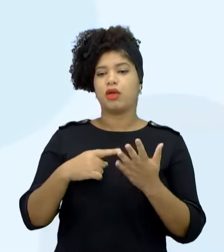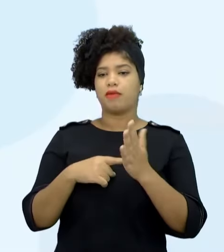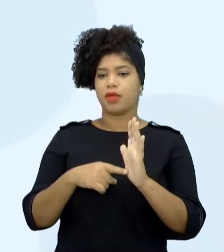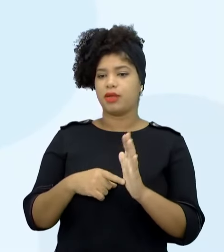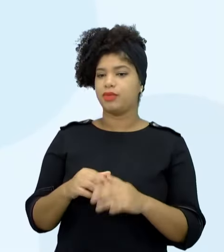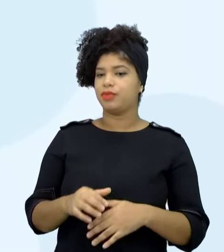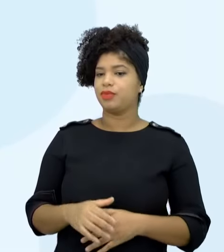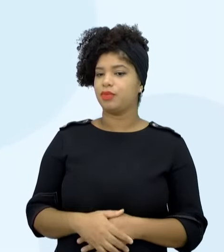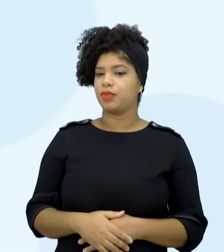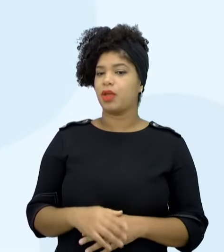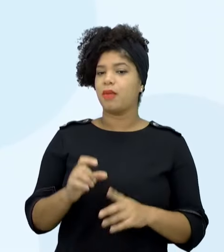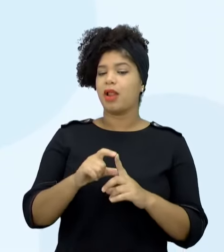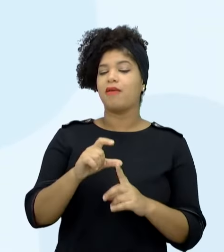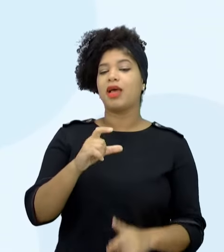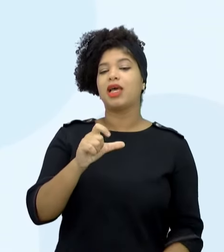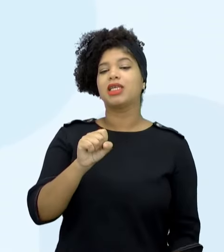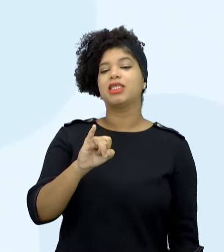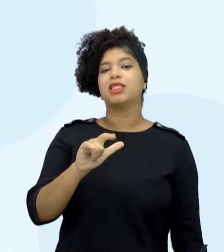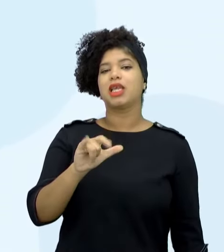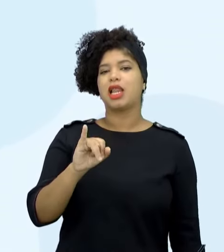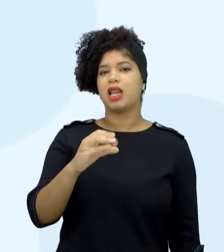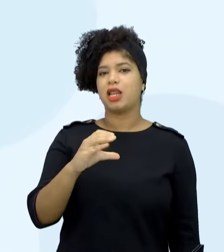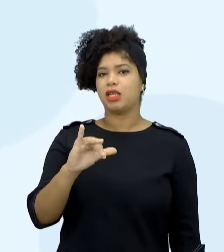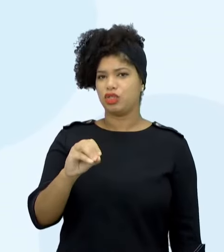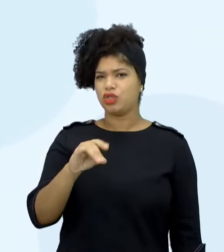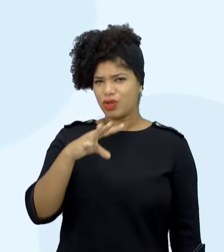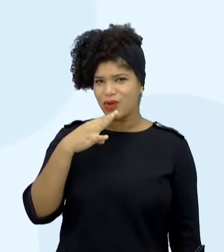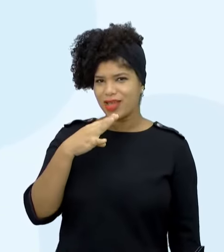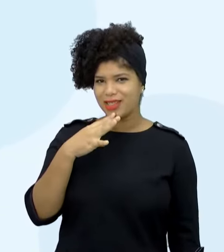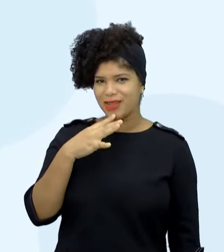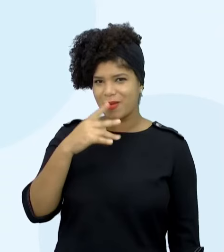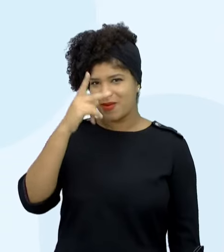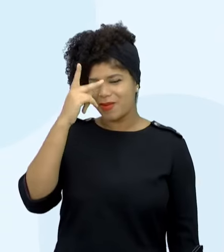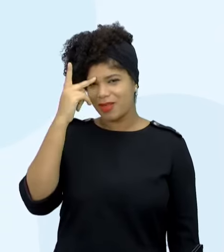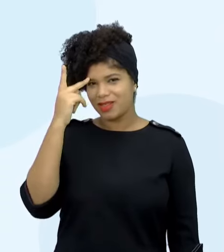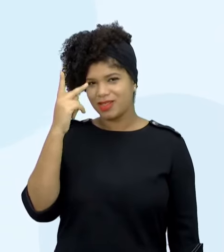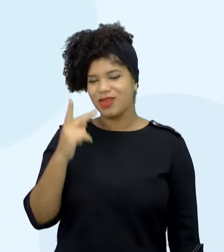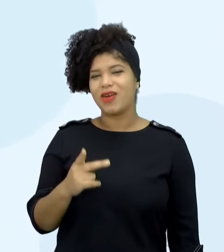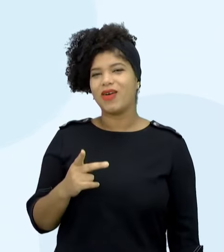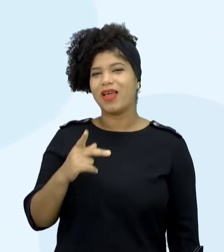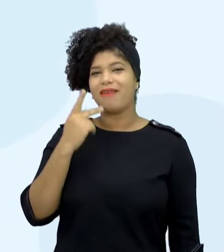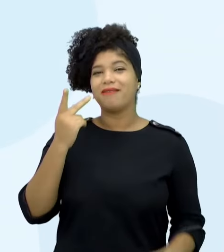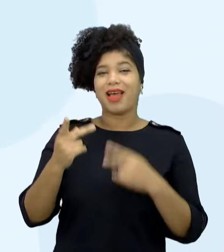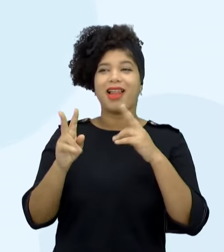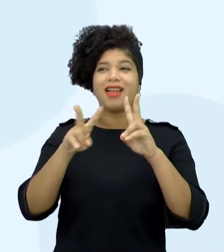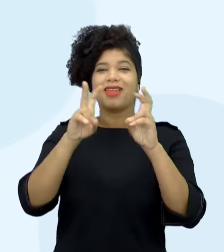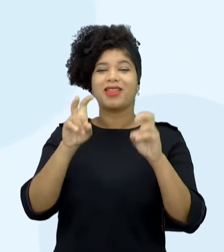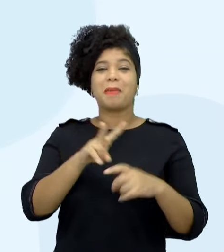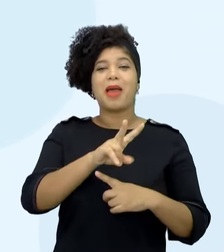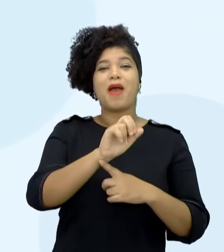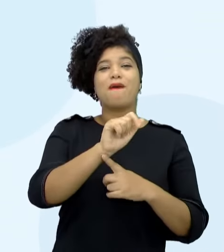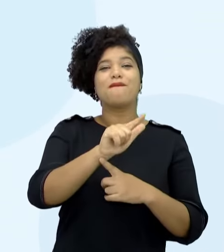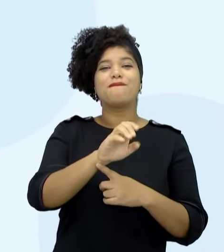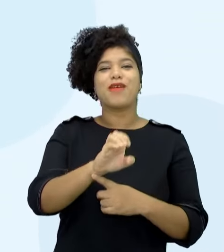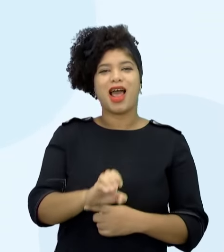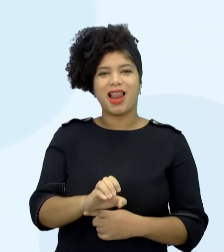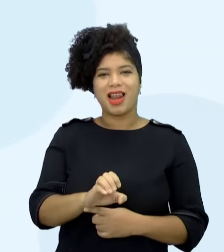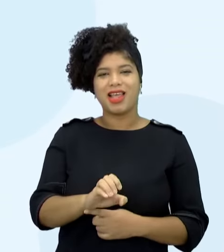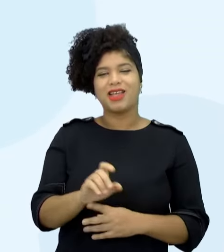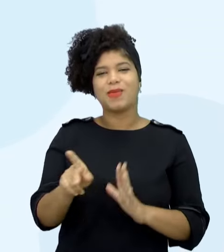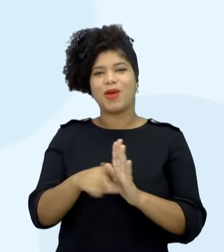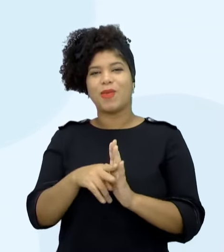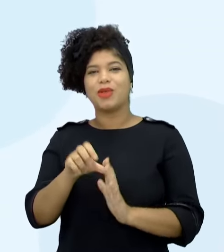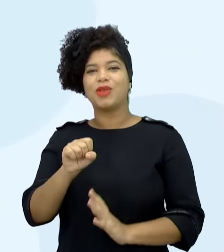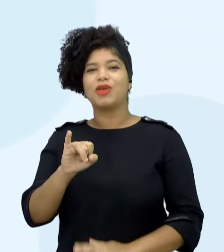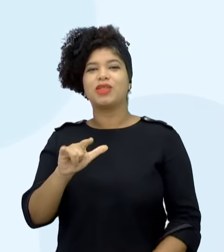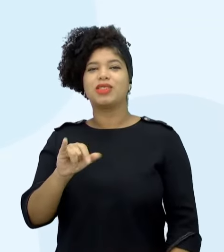o silício, já ouviu falar do Vale do Silício? O silício que é um semicondutor, né? Ele é puro ou baixa temperatura, e